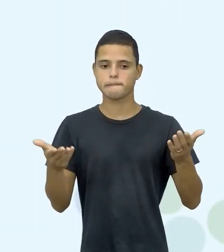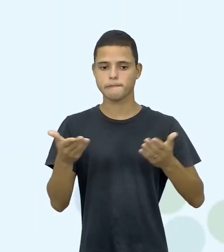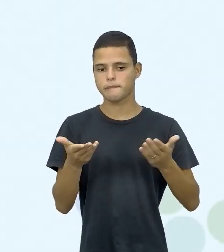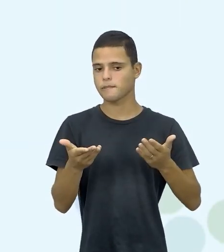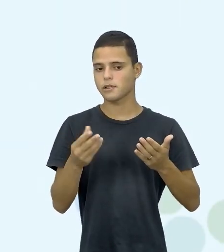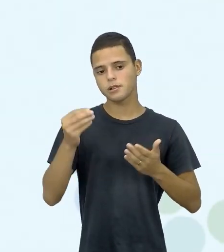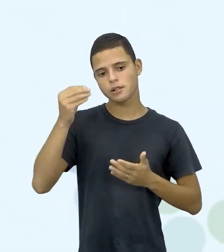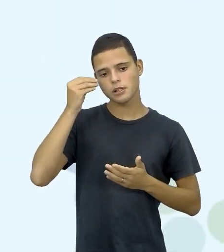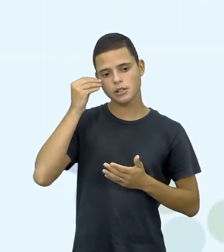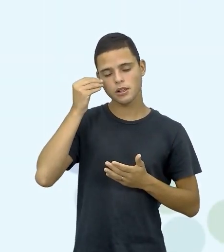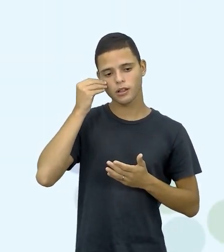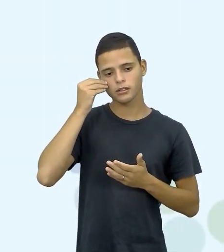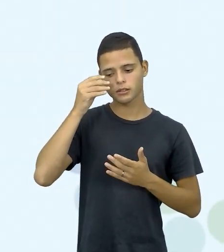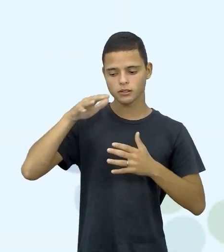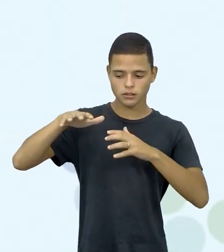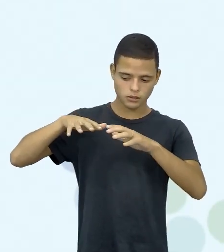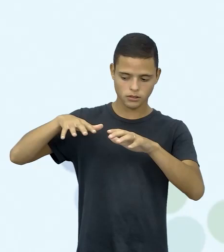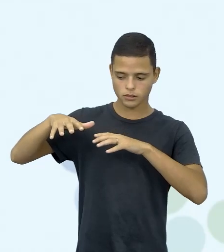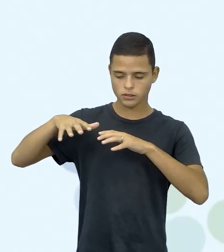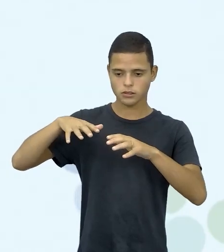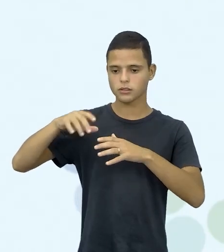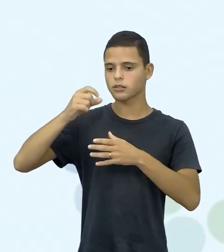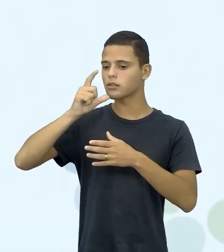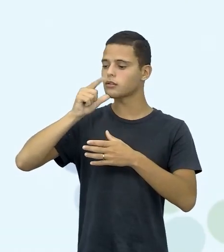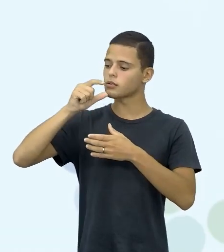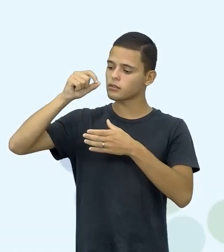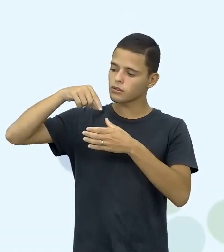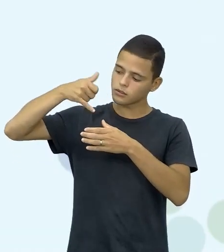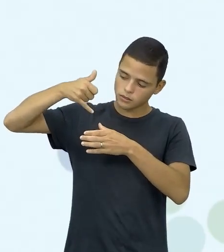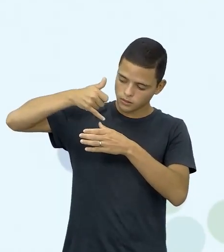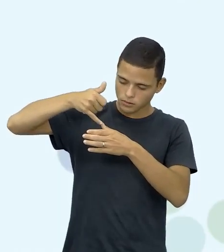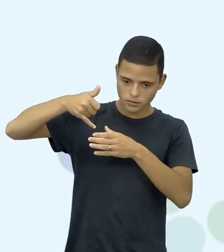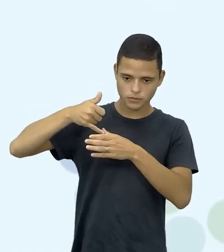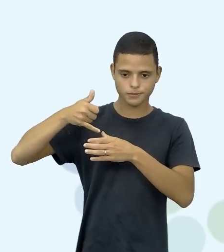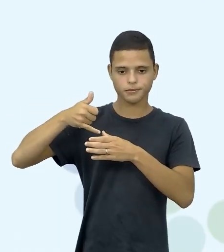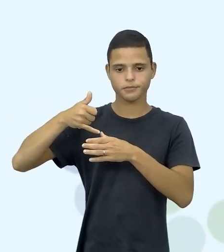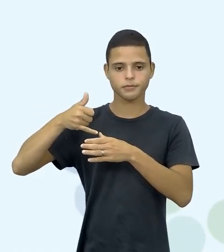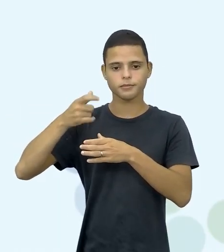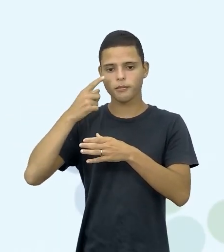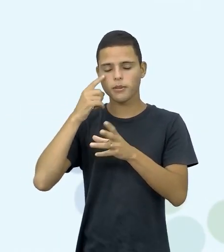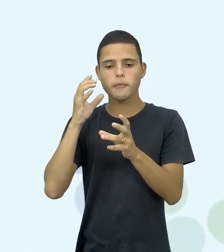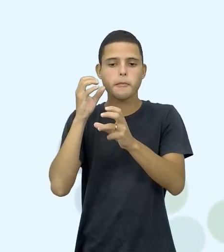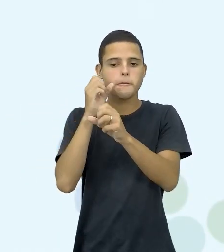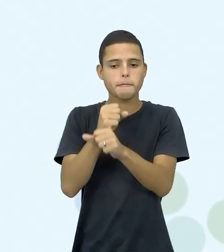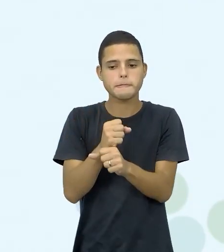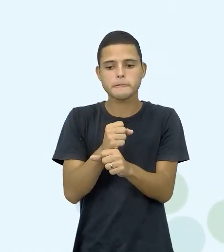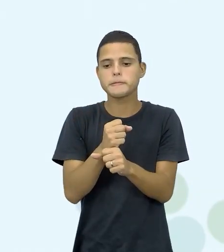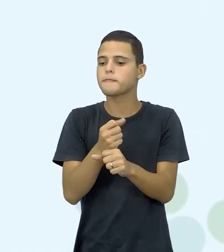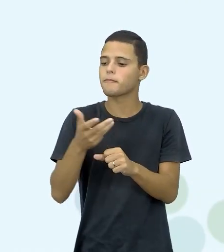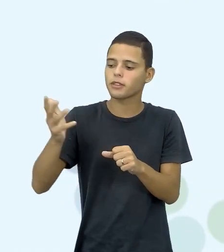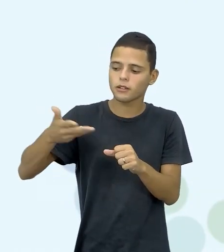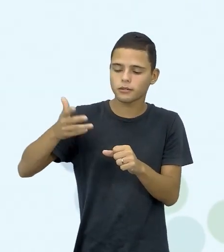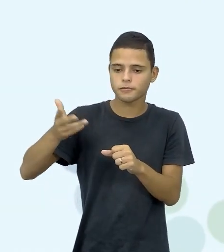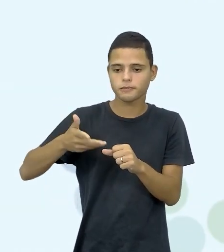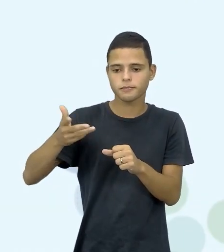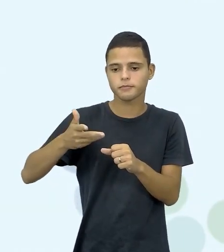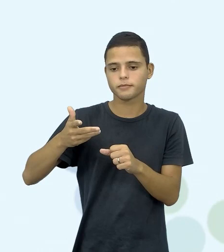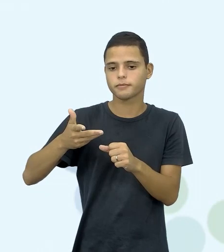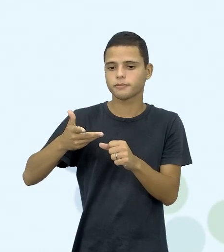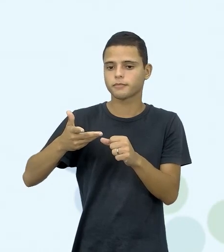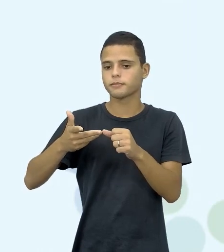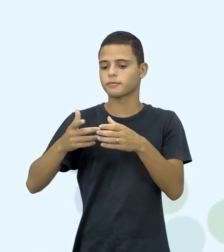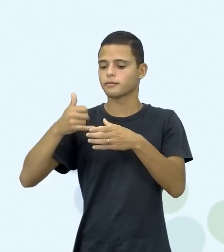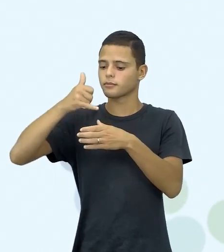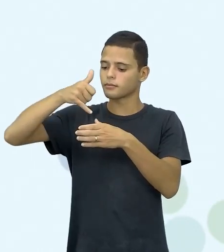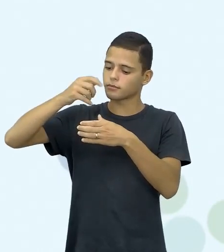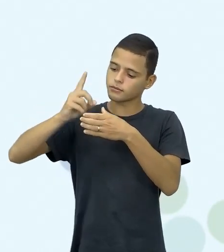vamos fazer o experimento, que é esse movimento da gota, a fim de calcular a velocidade dessa gota ao longo do percurso aí